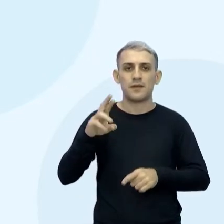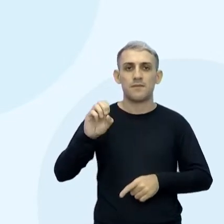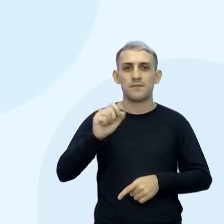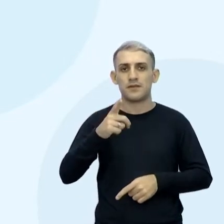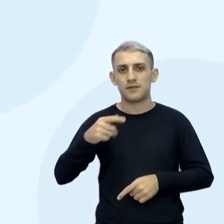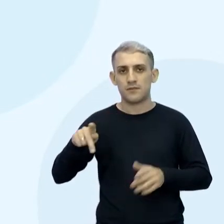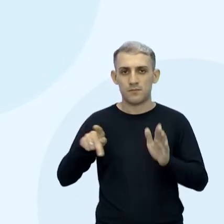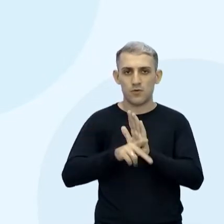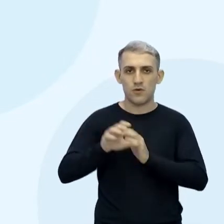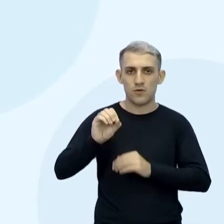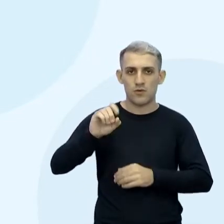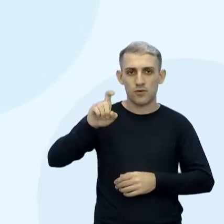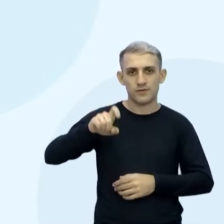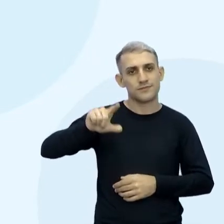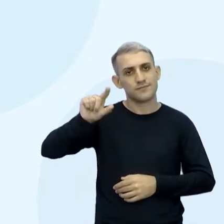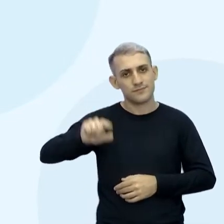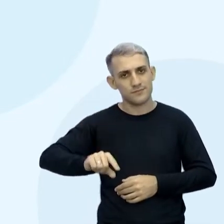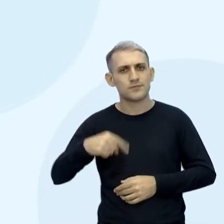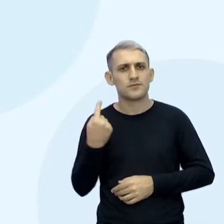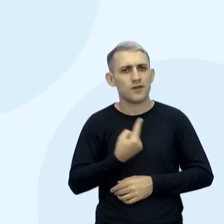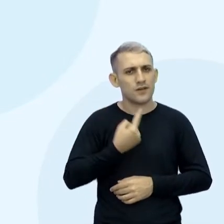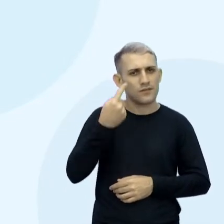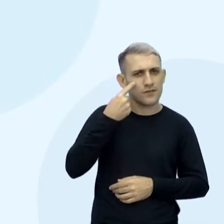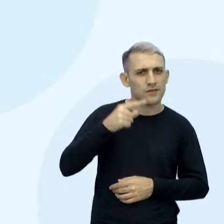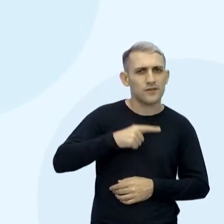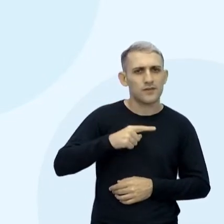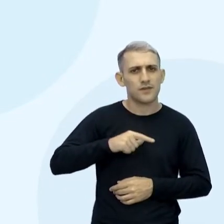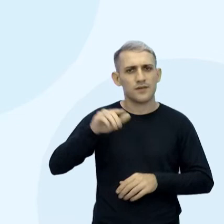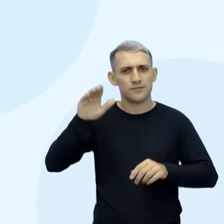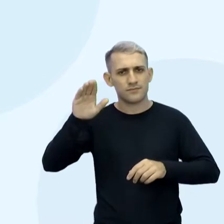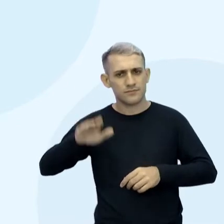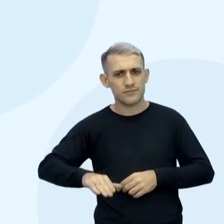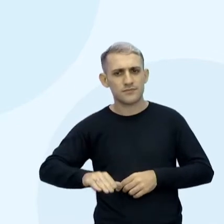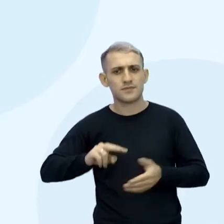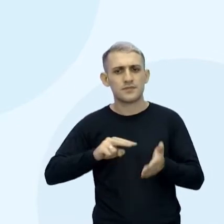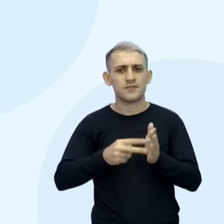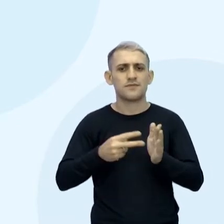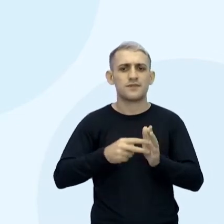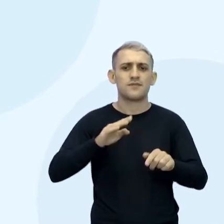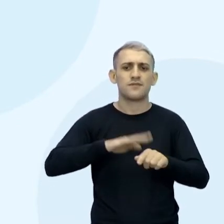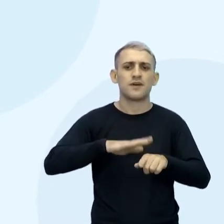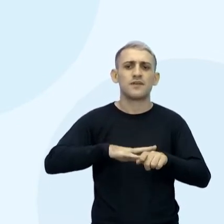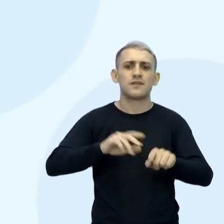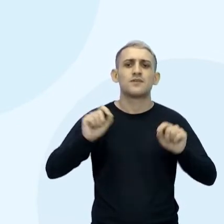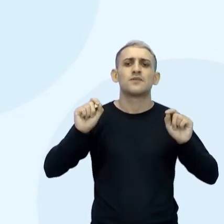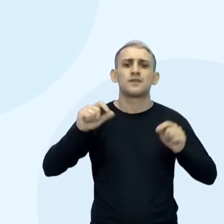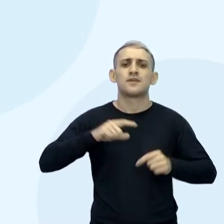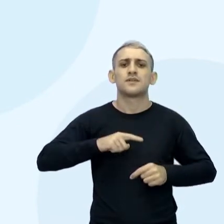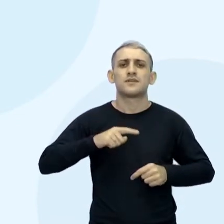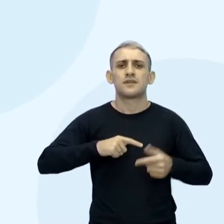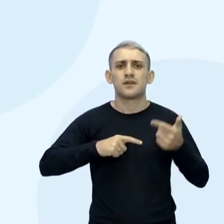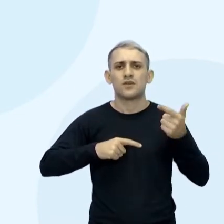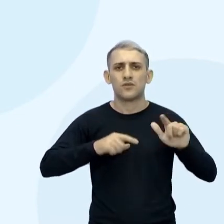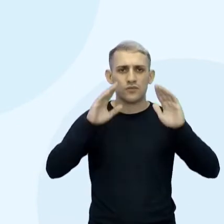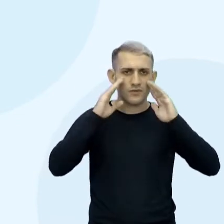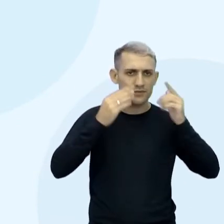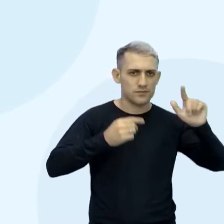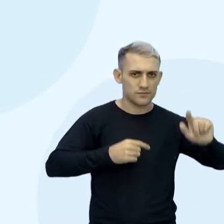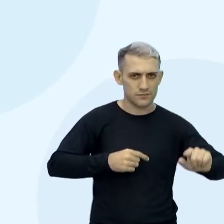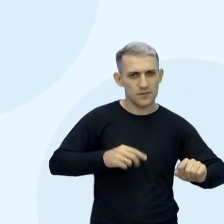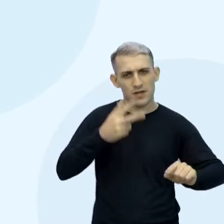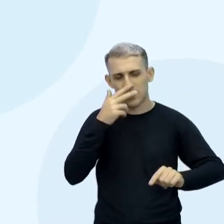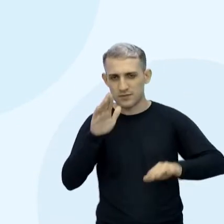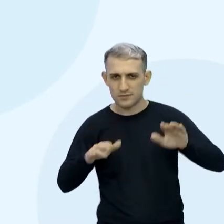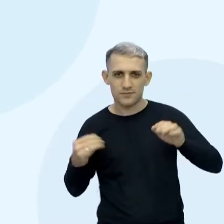de oxigênio, a gente viu que a diminuição de oxigênio é o que vai fazer com que haja a diminuição da concentração. Então, acho